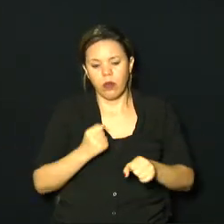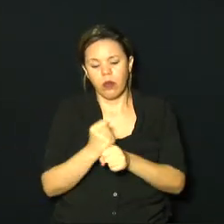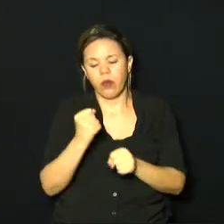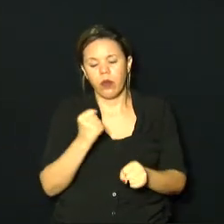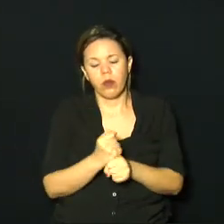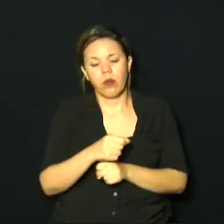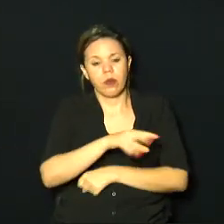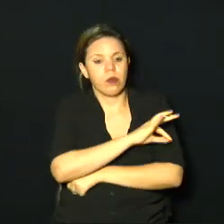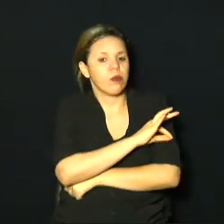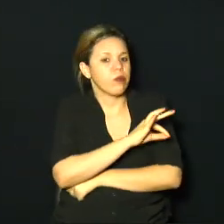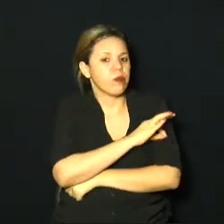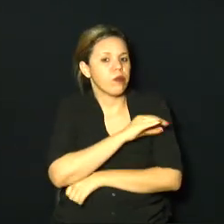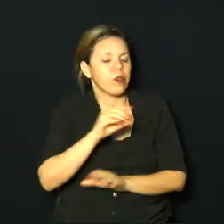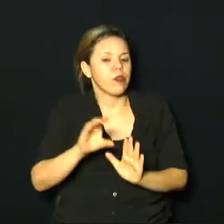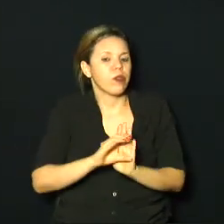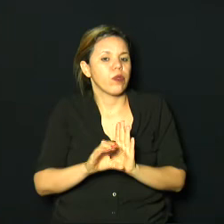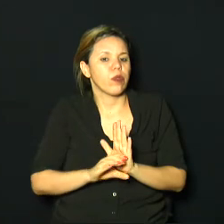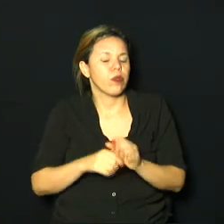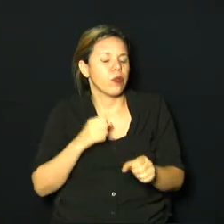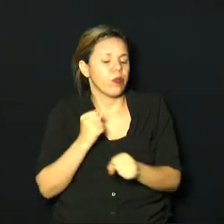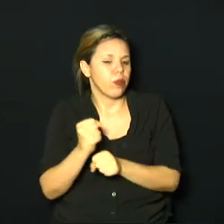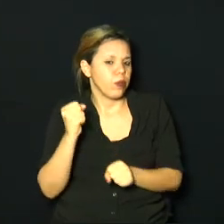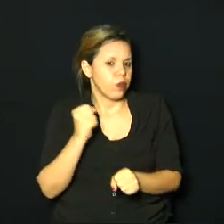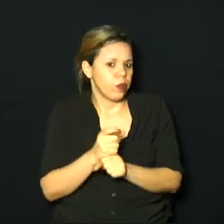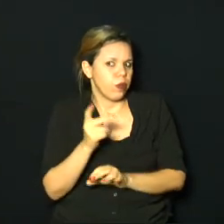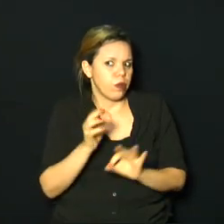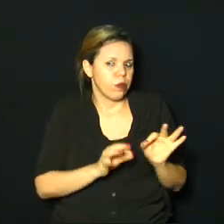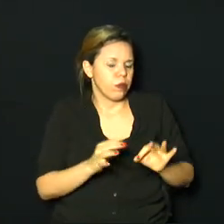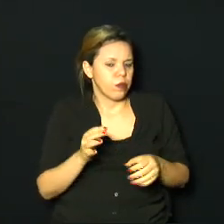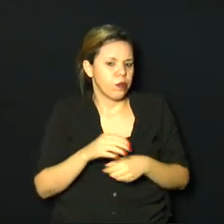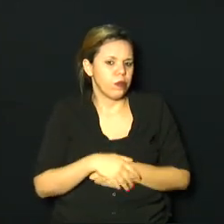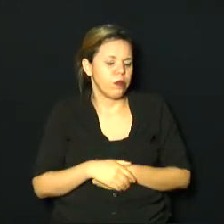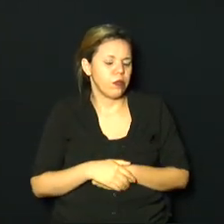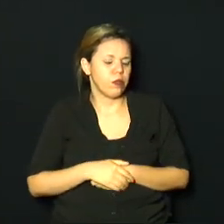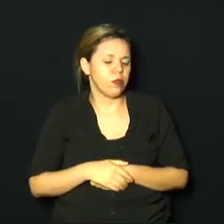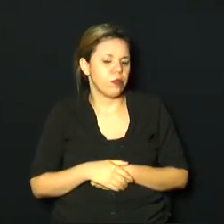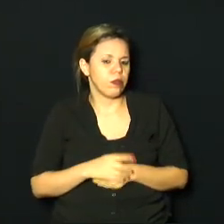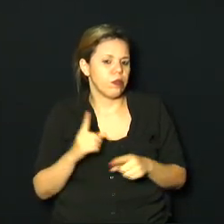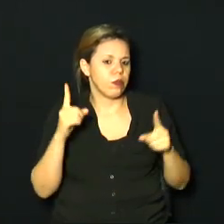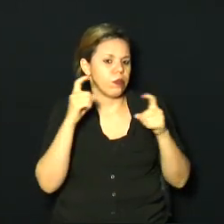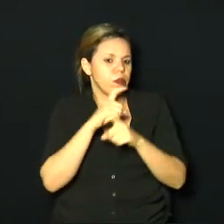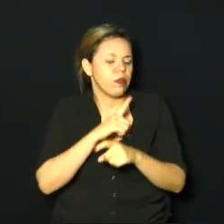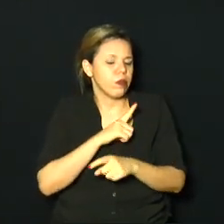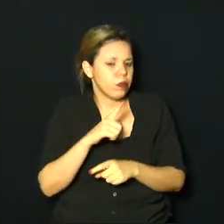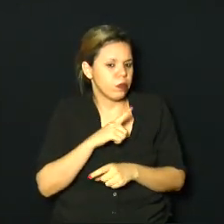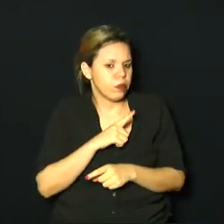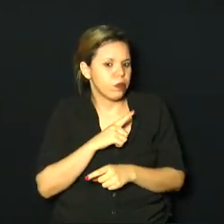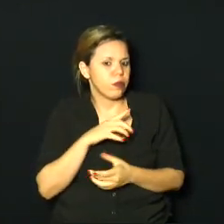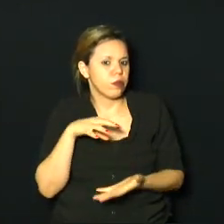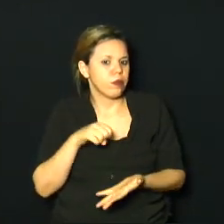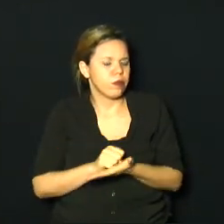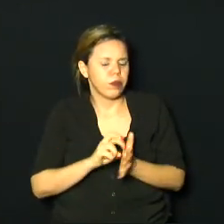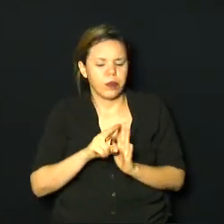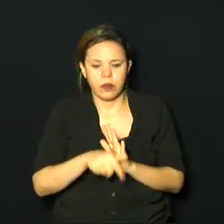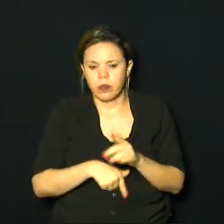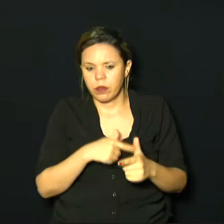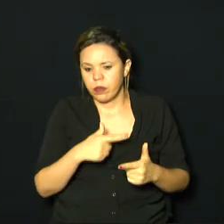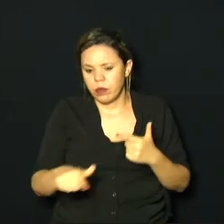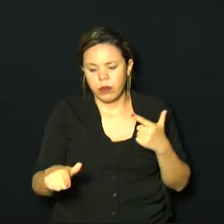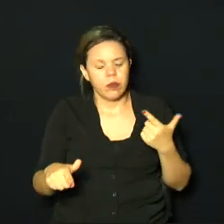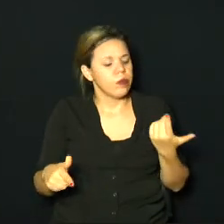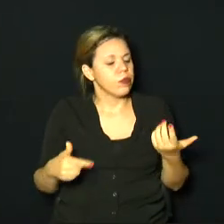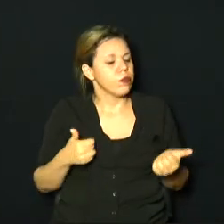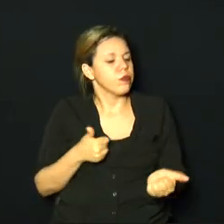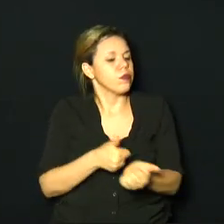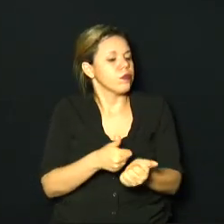qual foi apresentado um cronograma de obras e planejamento. Houve dificuldade no desmembramento da matrícula, tem uma série de questões que a gente